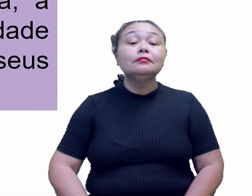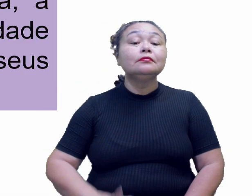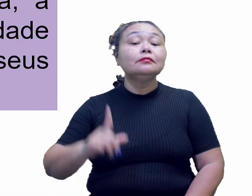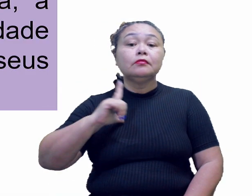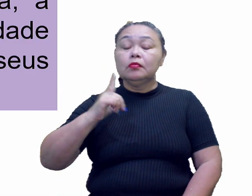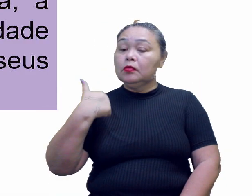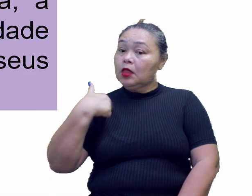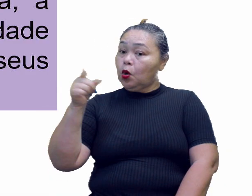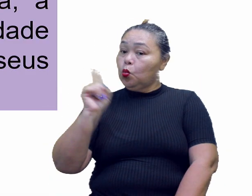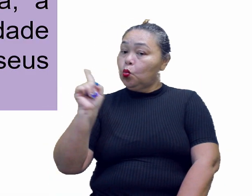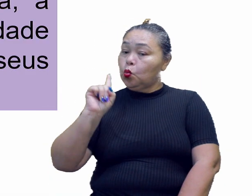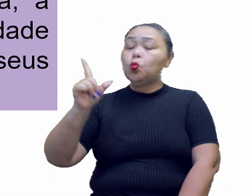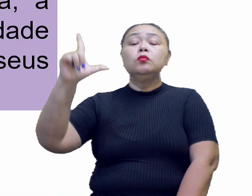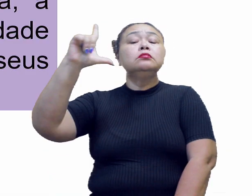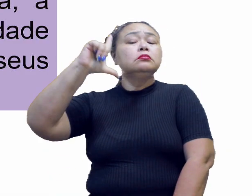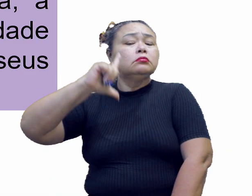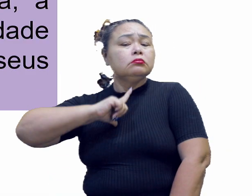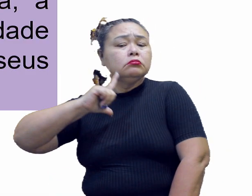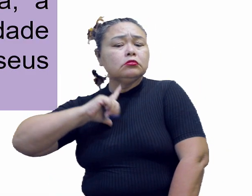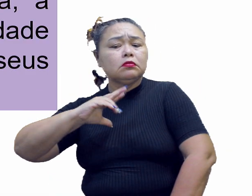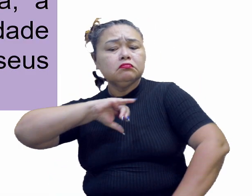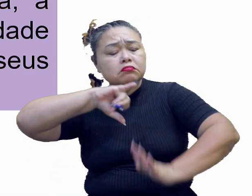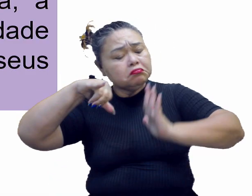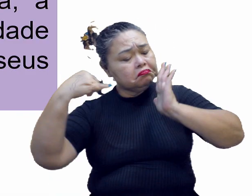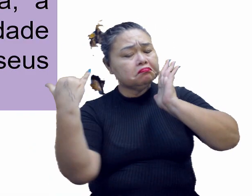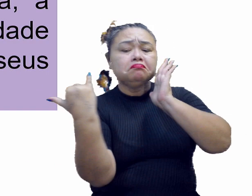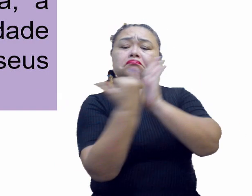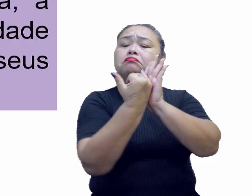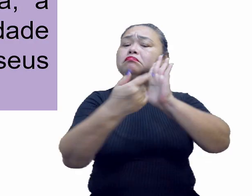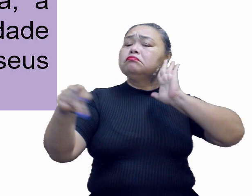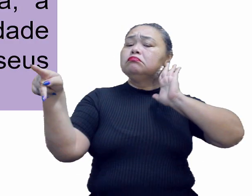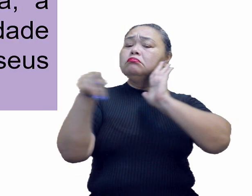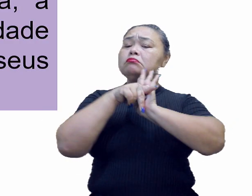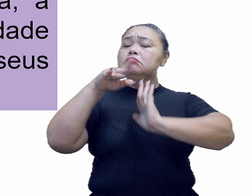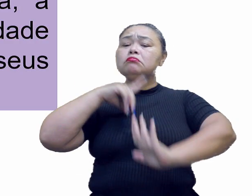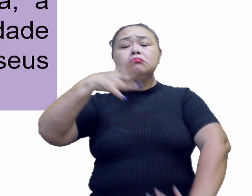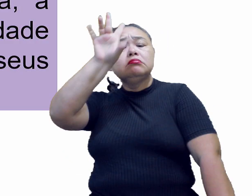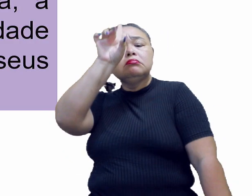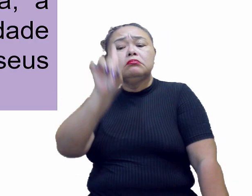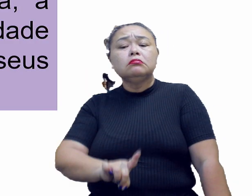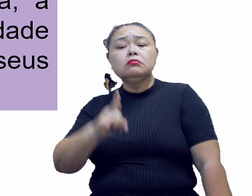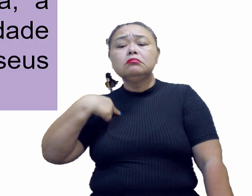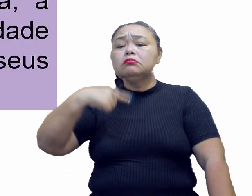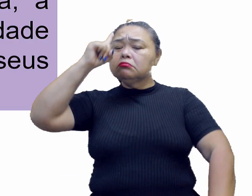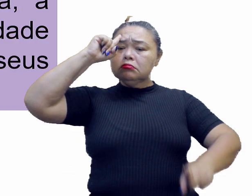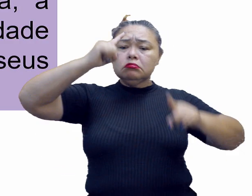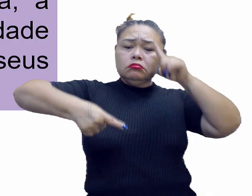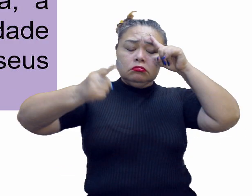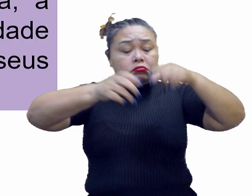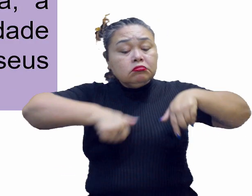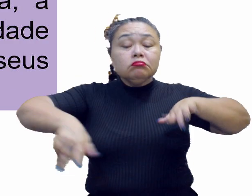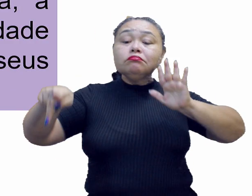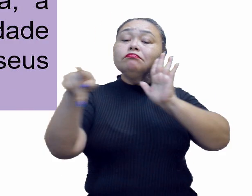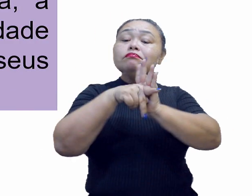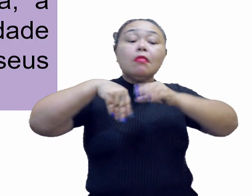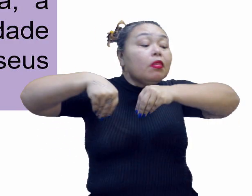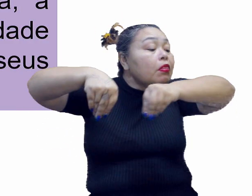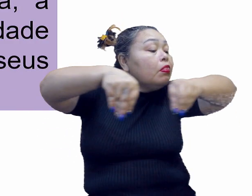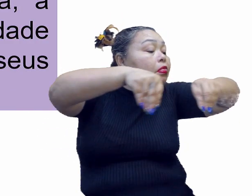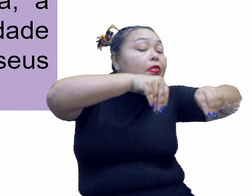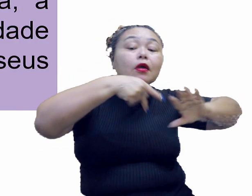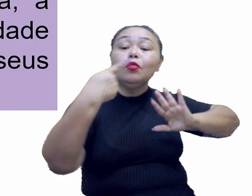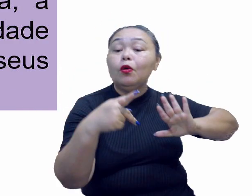Eles diziam, não, nós temos identidade própria, nós temos direito de governar o nosso próprio